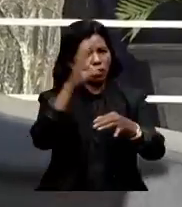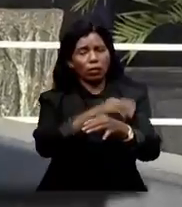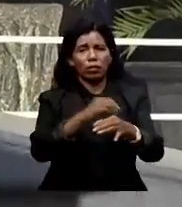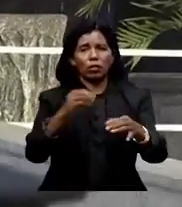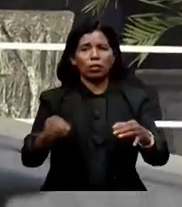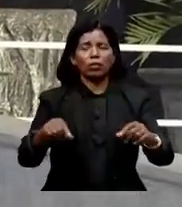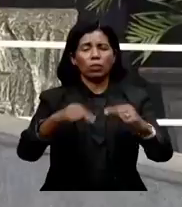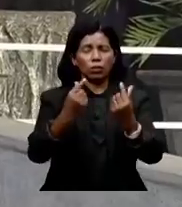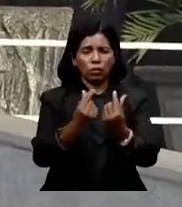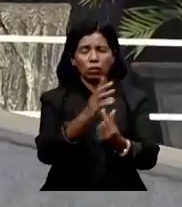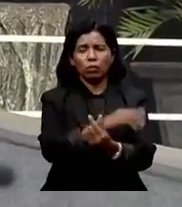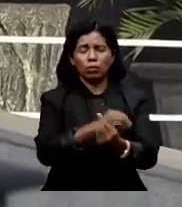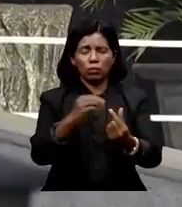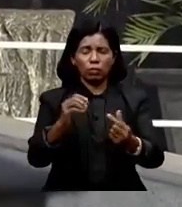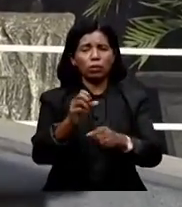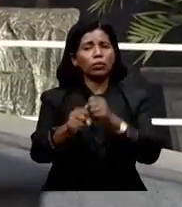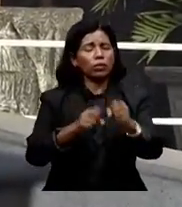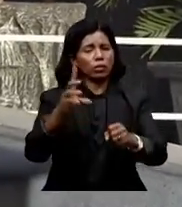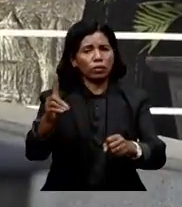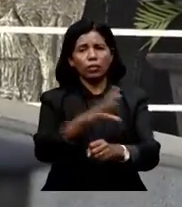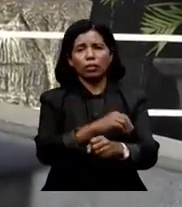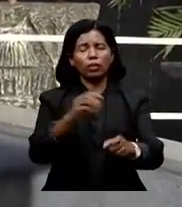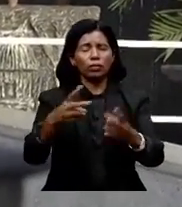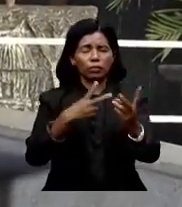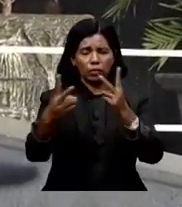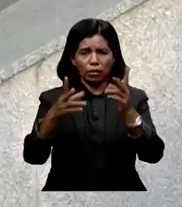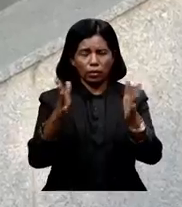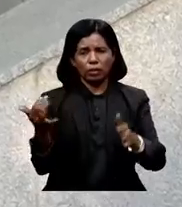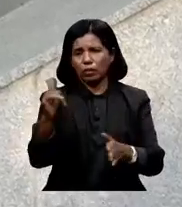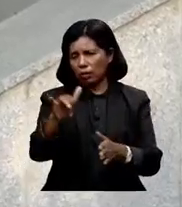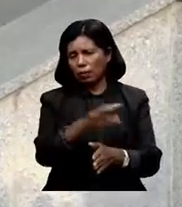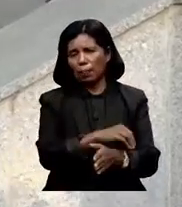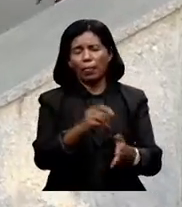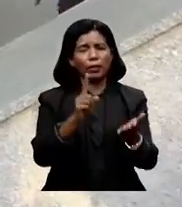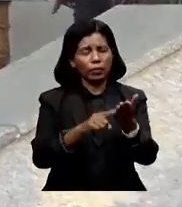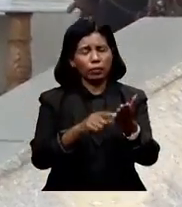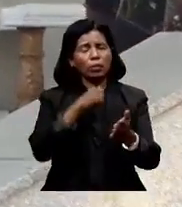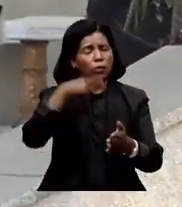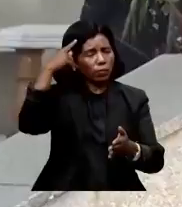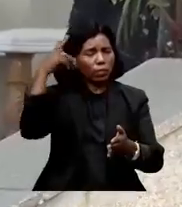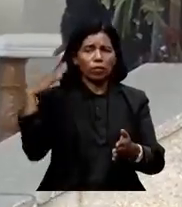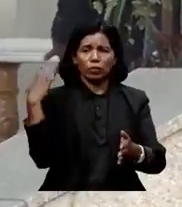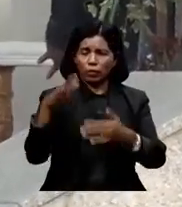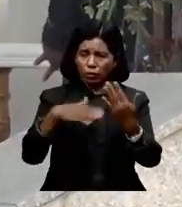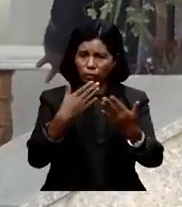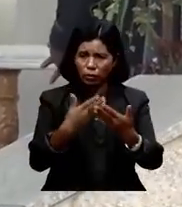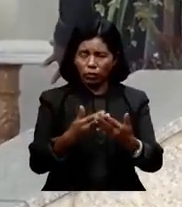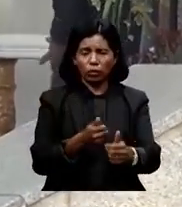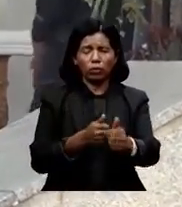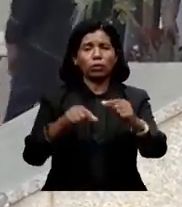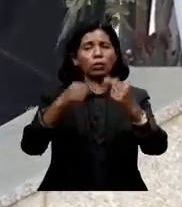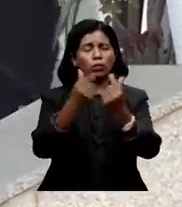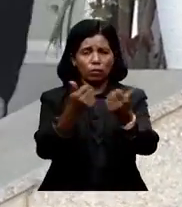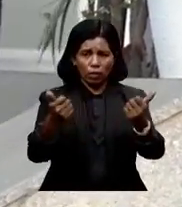ex-titulares, corpo diplomático, sociedade civil, no convidado Siraceluk. E o discurso do Papa Teten, juventude Sira nebe matur grupo